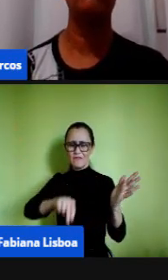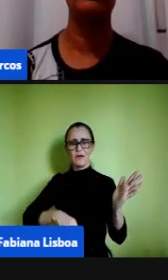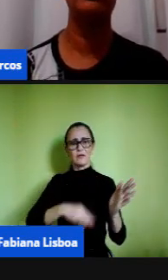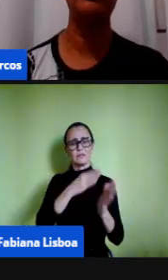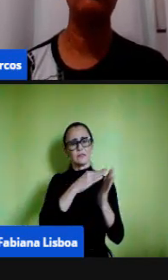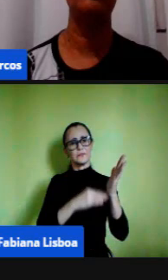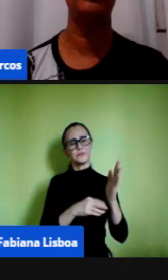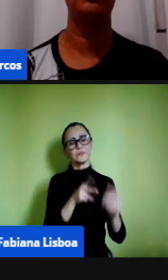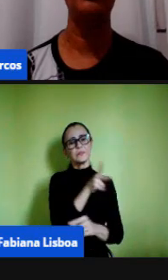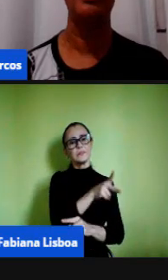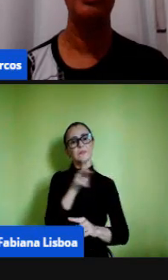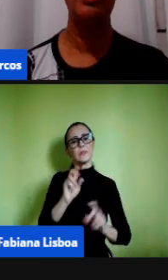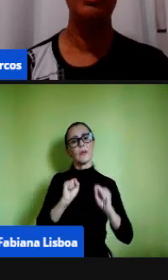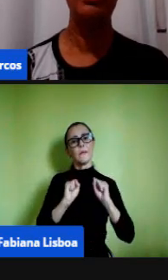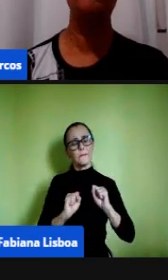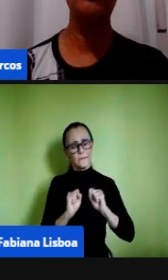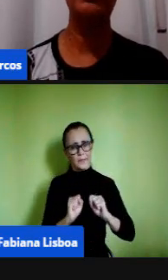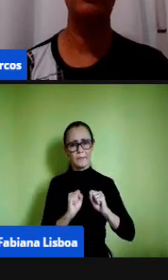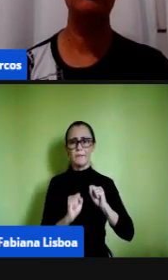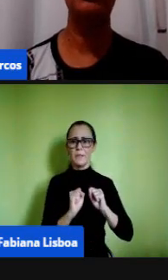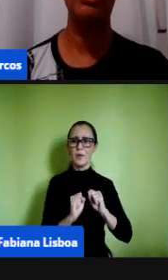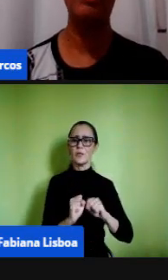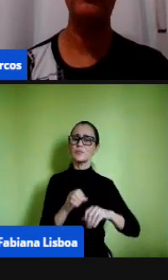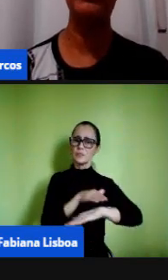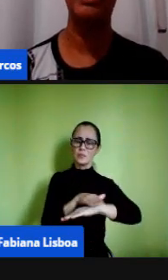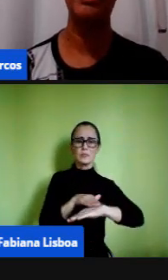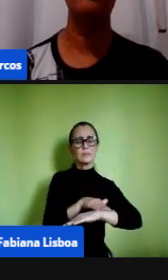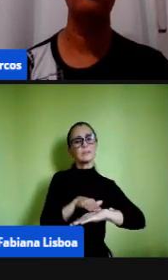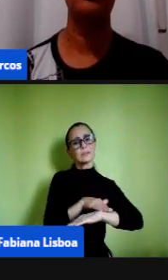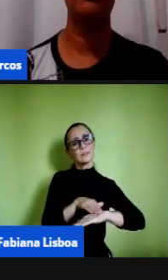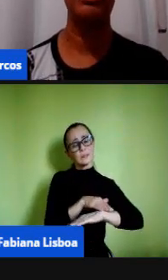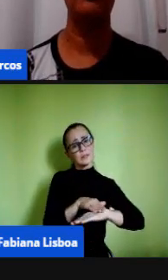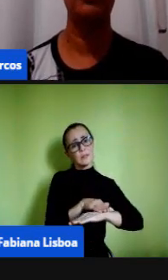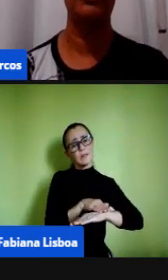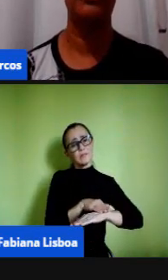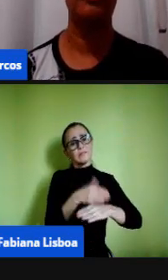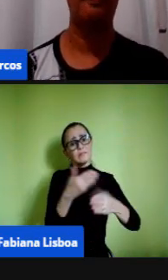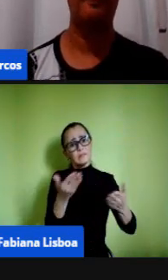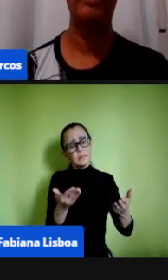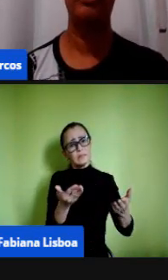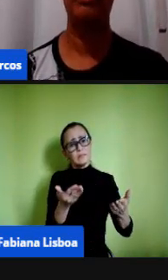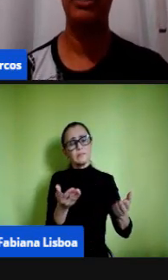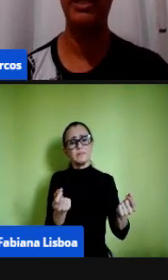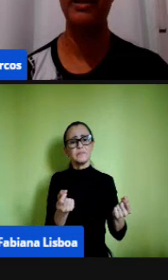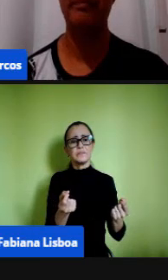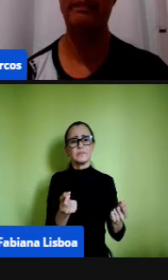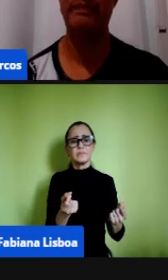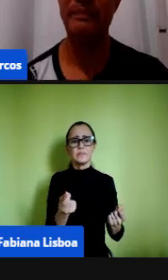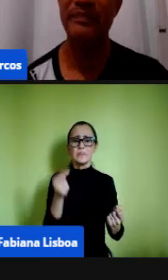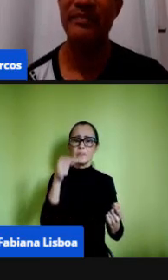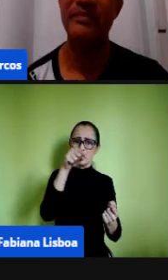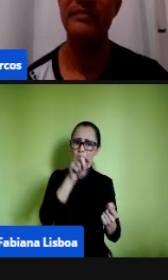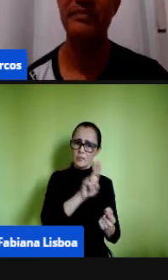professores poderão discutir e que poderão, então, aplicar com os seus alunos. Podemos